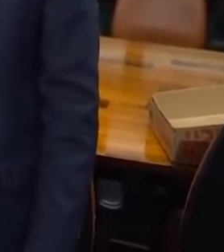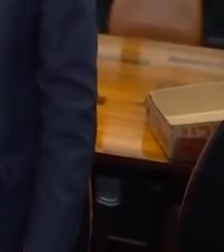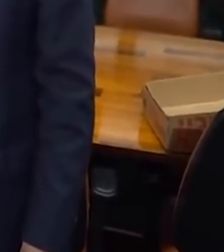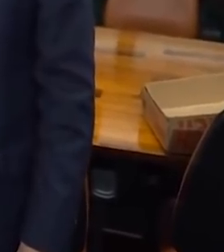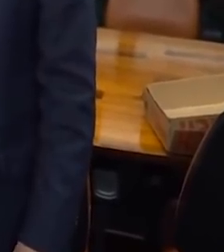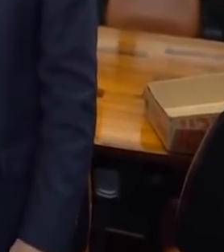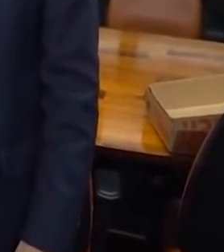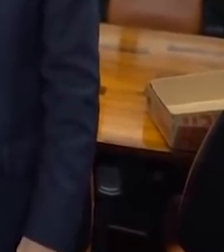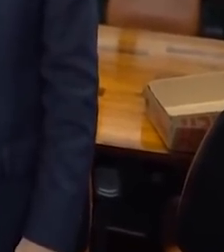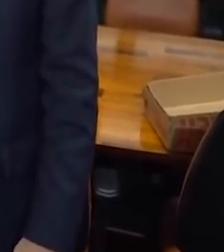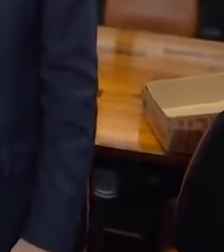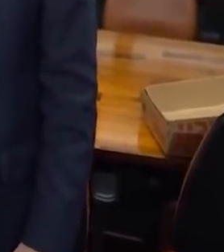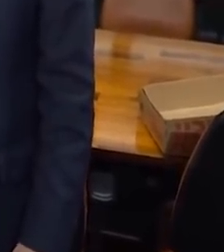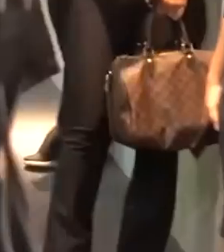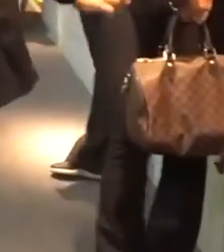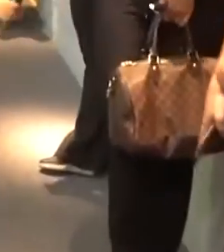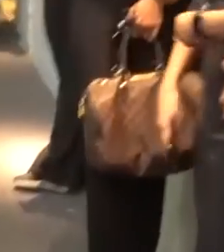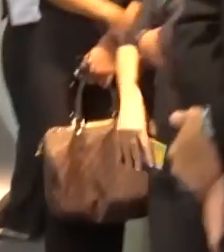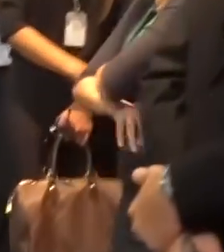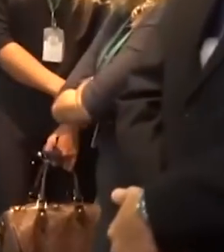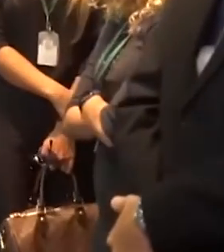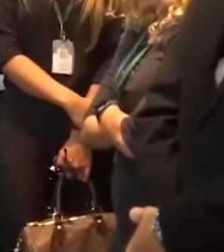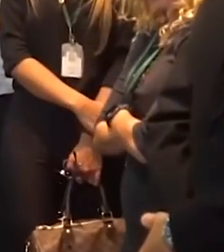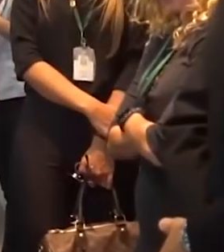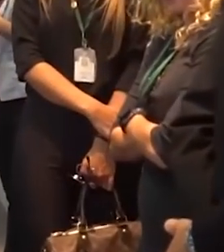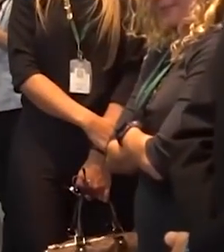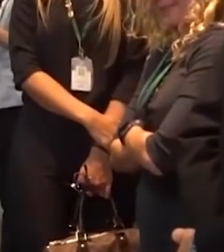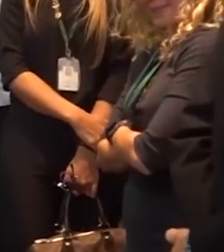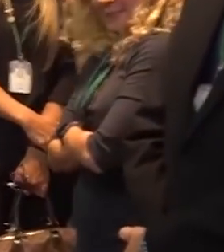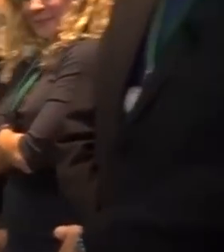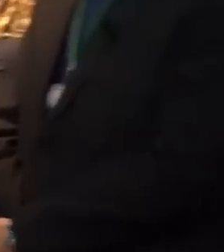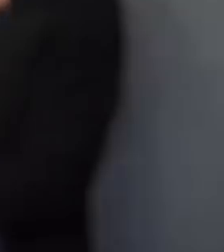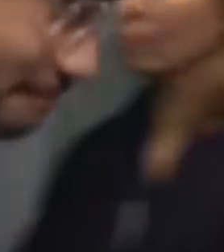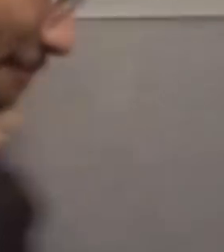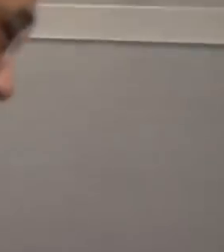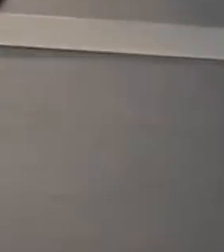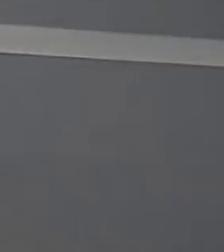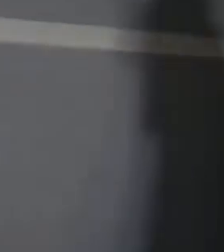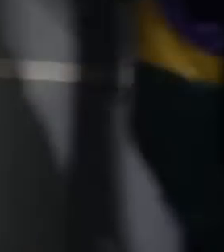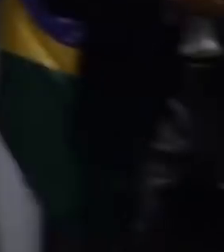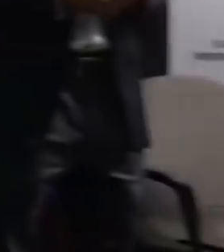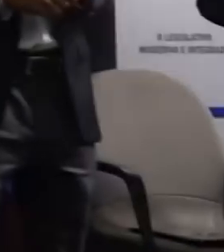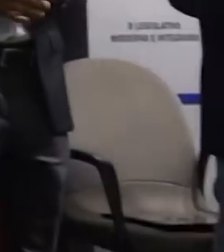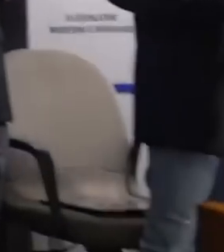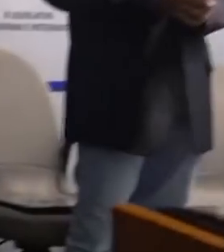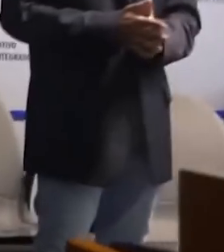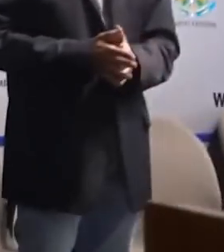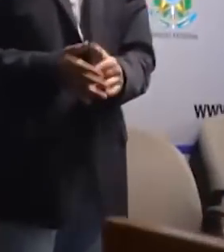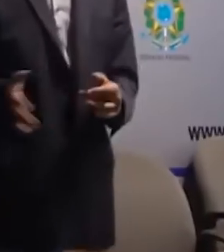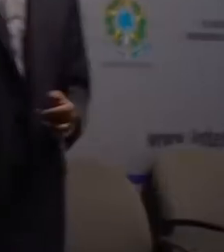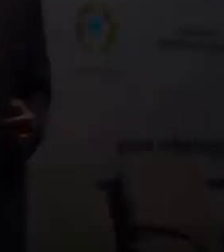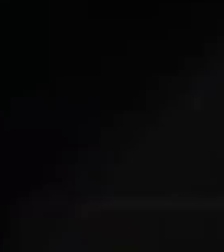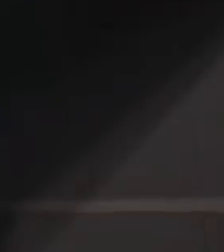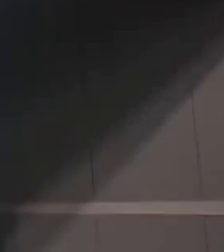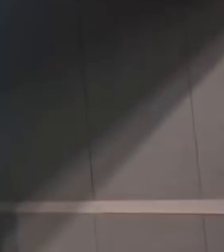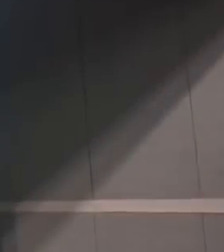Penal, permitindo a prisão em segunda instância. Boa tarde a todos. Primeiro, agradecer ao ranking dos políticos, a iniciativa do Alexandre aqui,